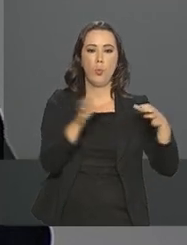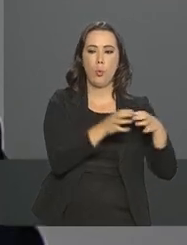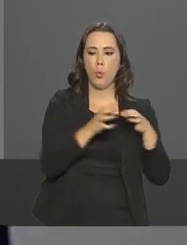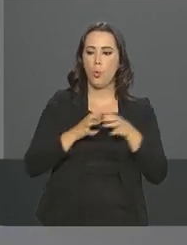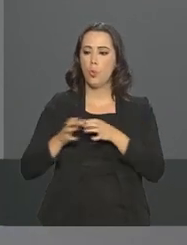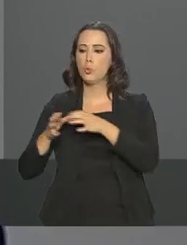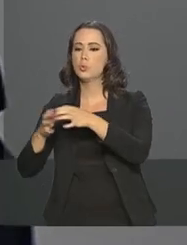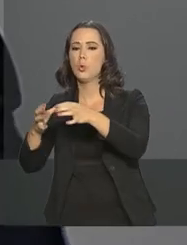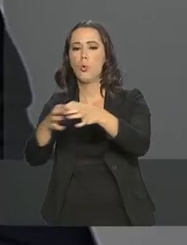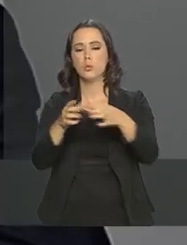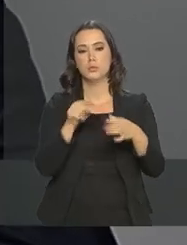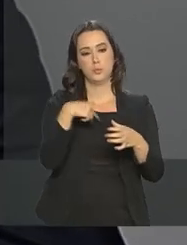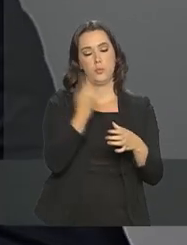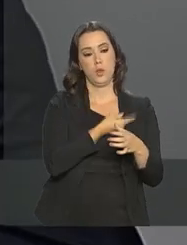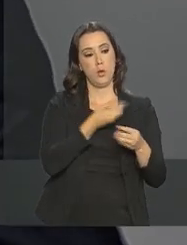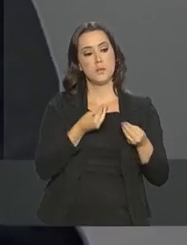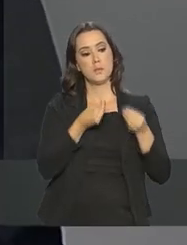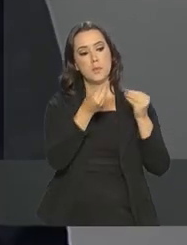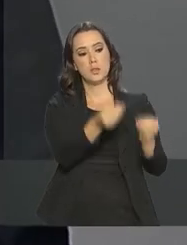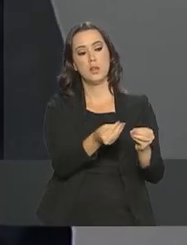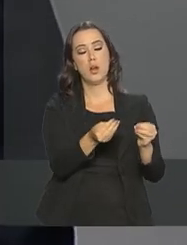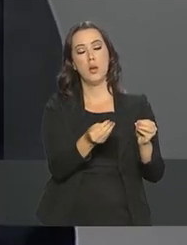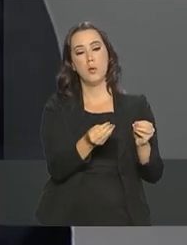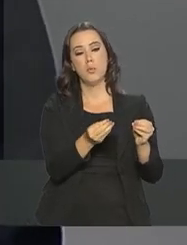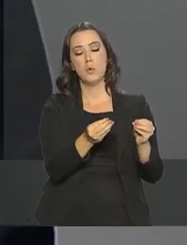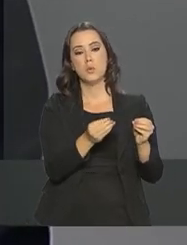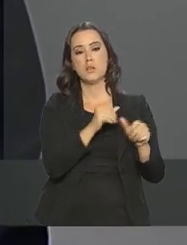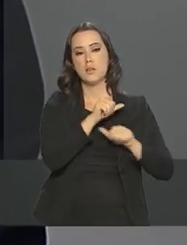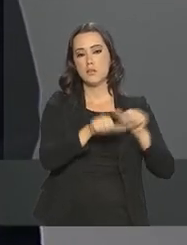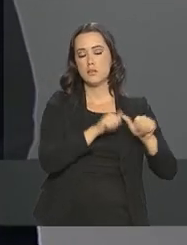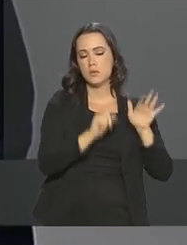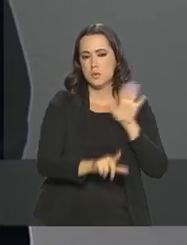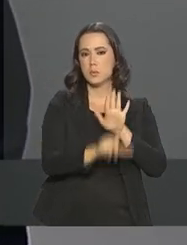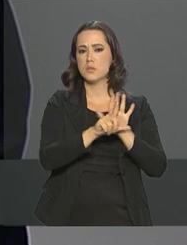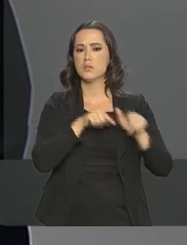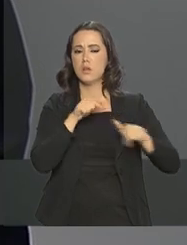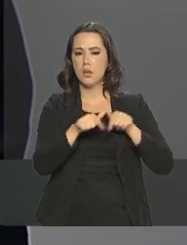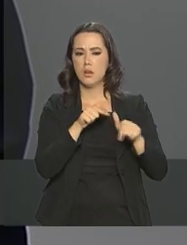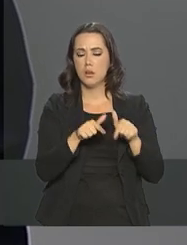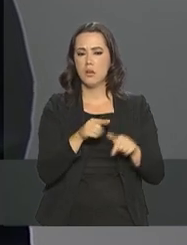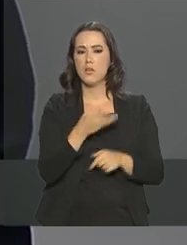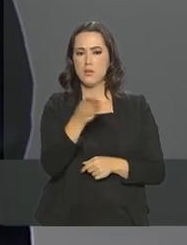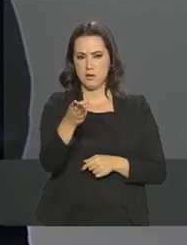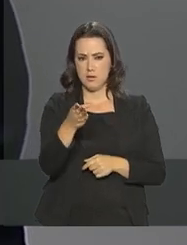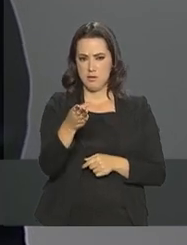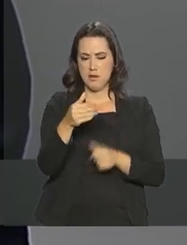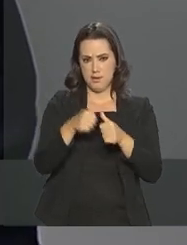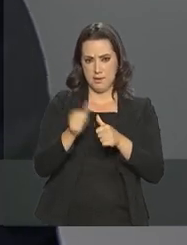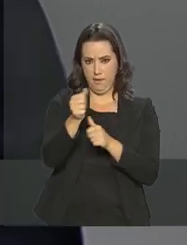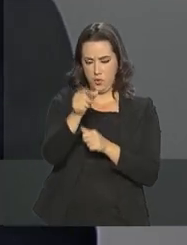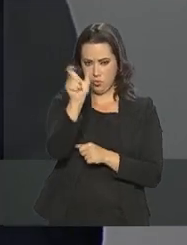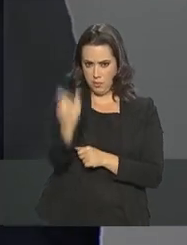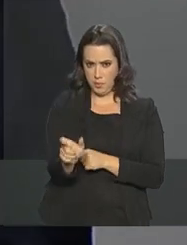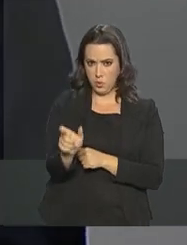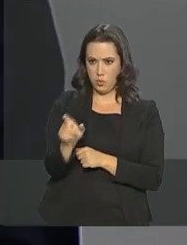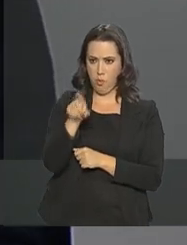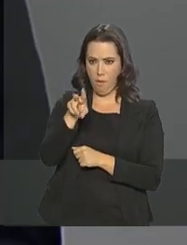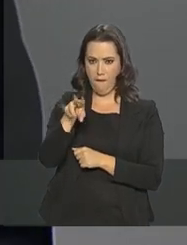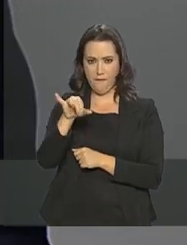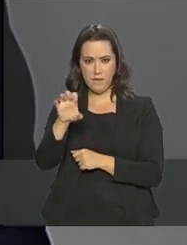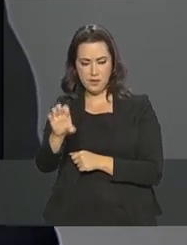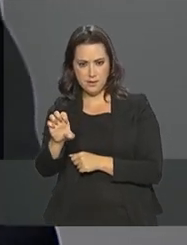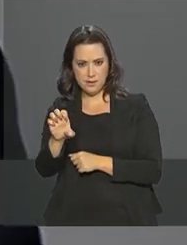quando andamos a reforma trabalhista eu estava lá o seu vice-presidente olhos que até discursou não é